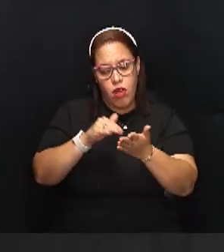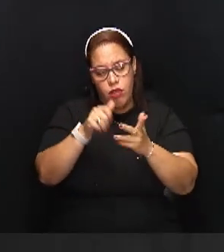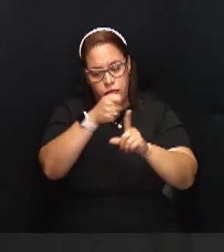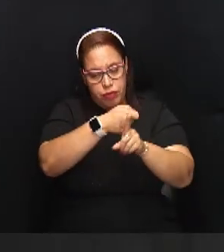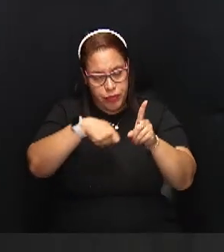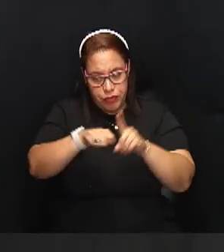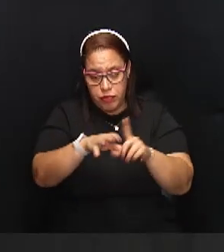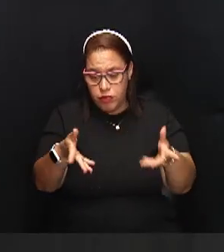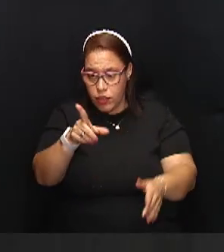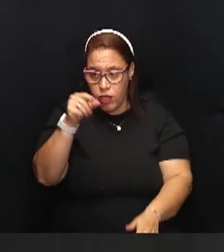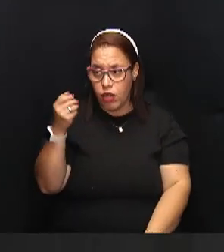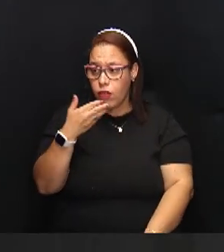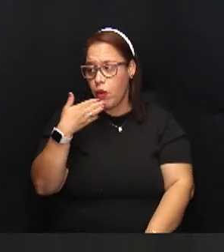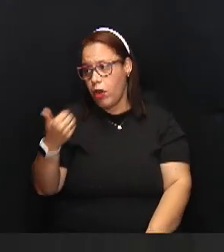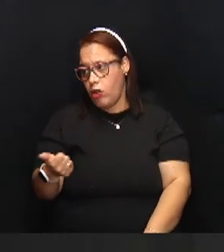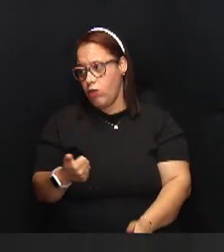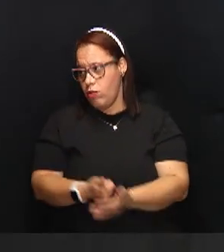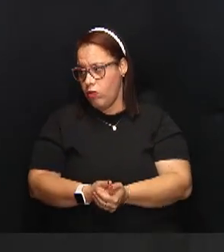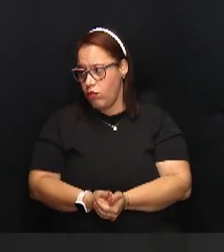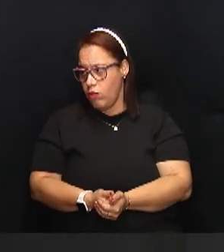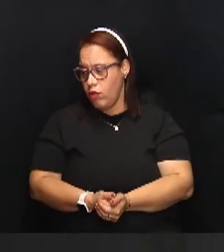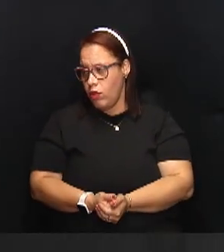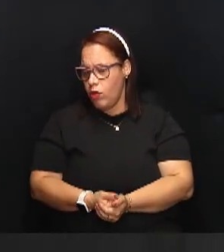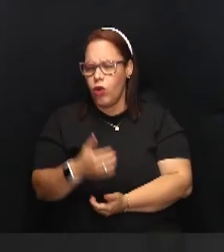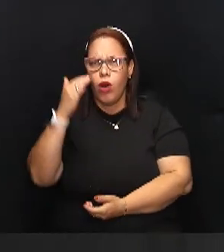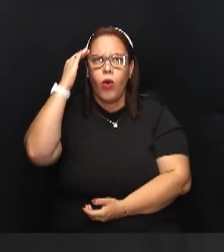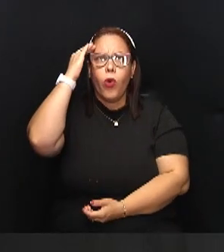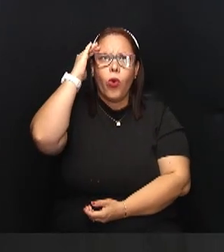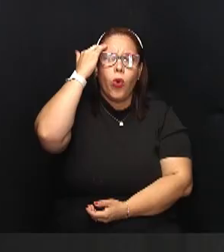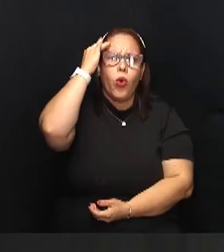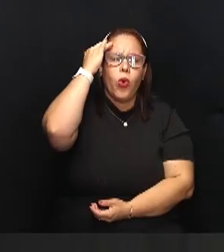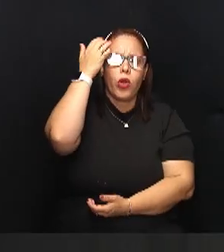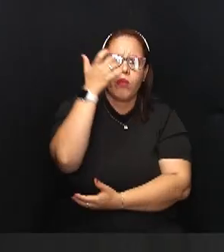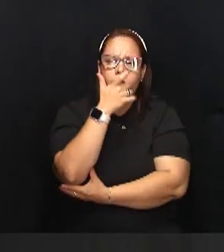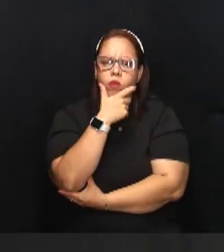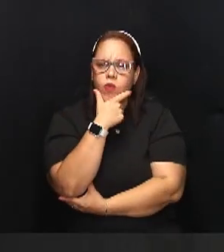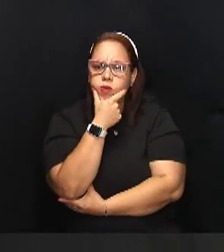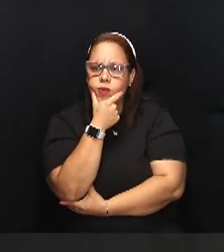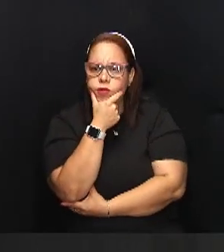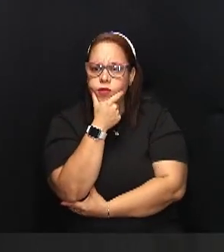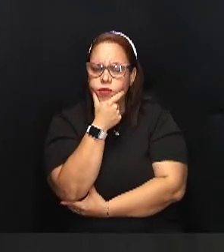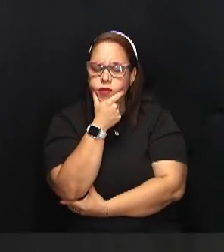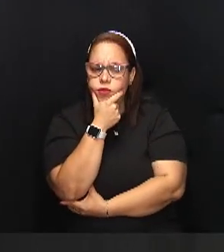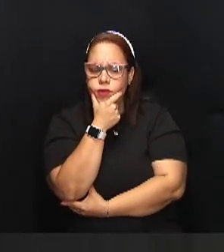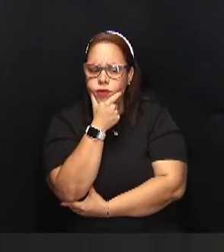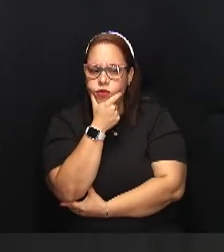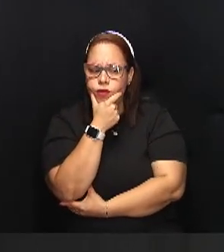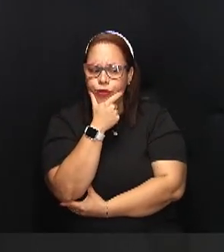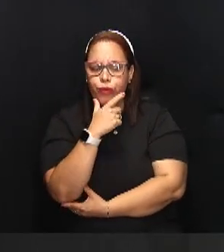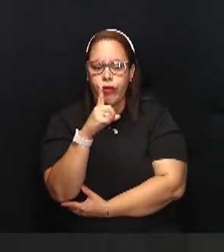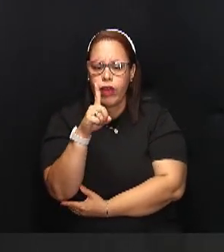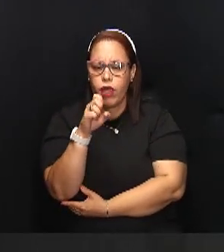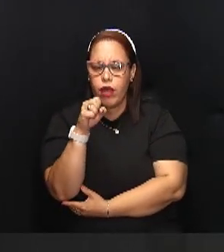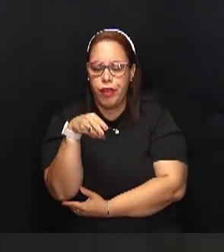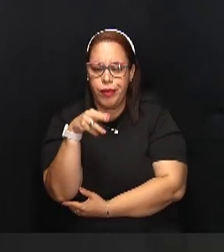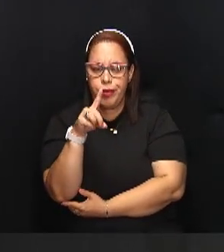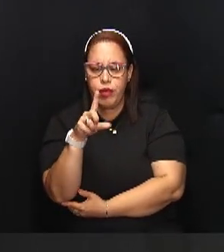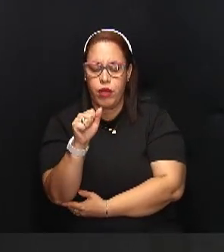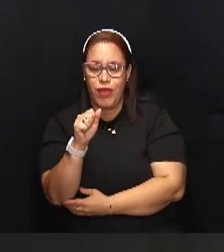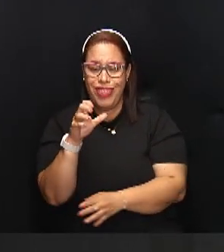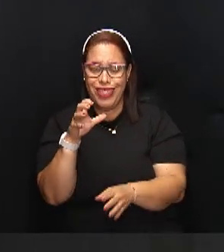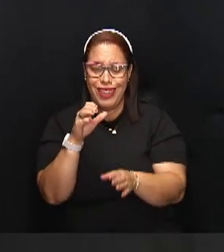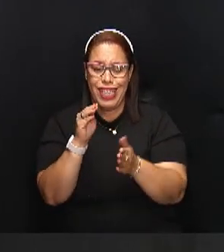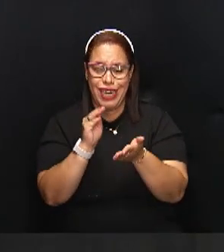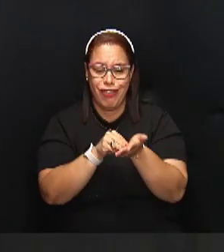Social. E a leitura que a gente tem em termos de demanda reprimida, ela é extremamente importante.